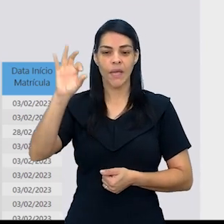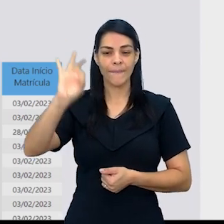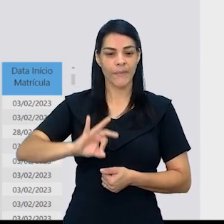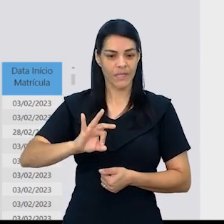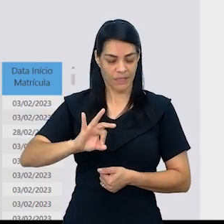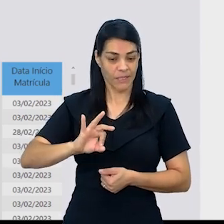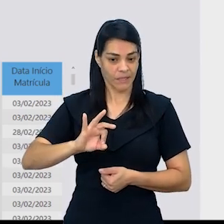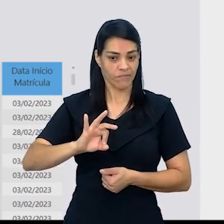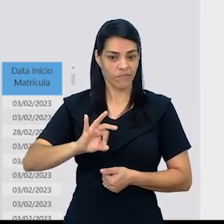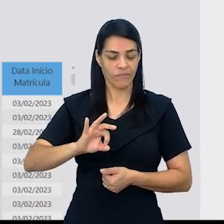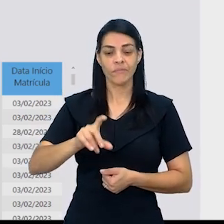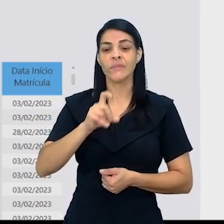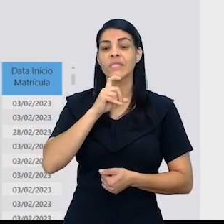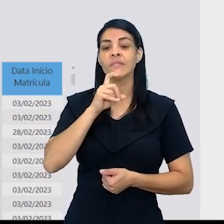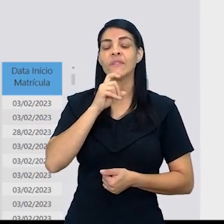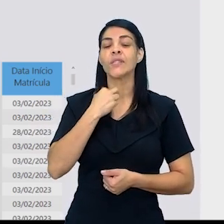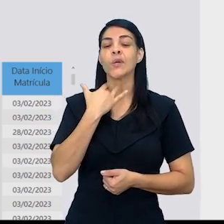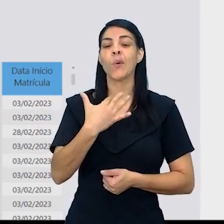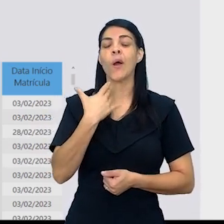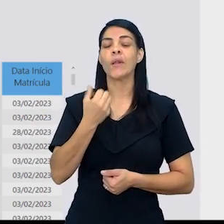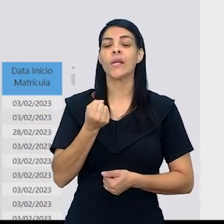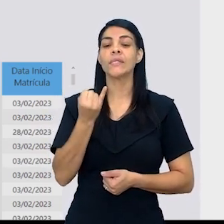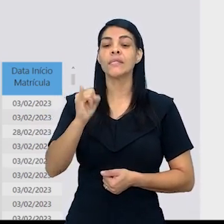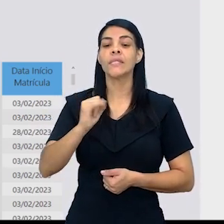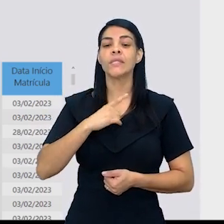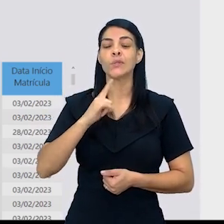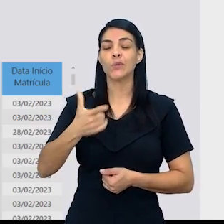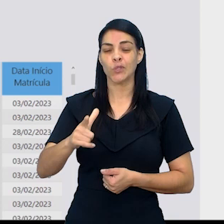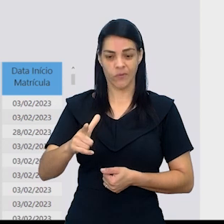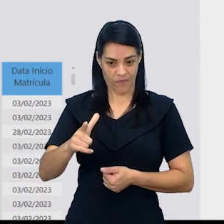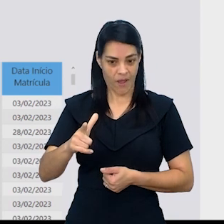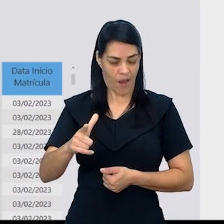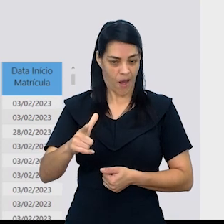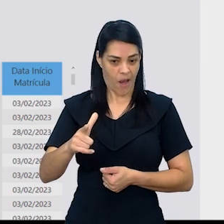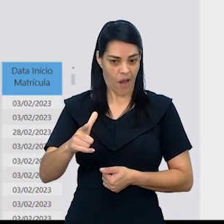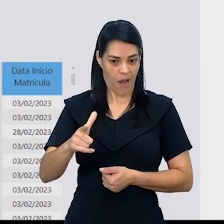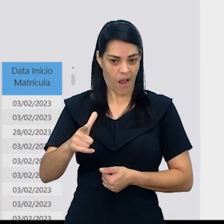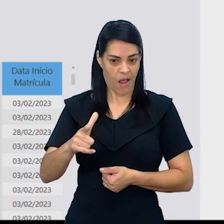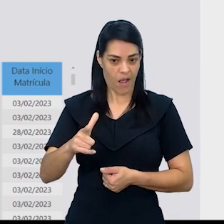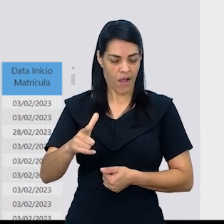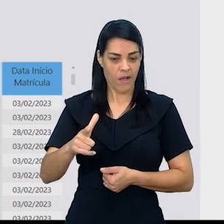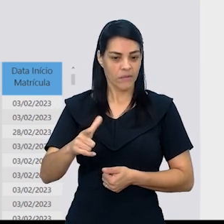100%, tá em verdinho se não tiver a frente